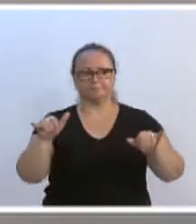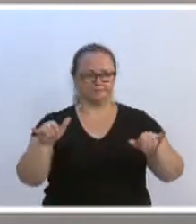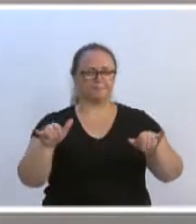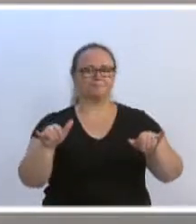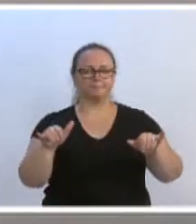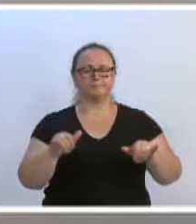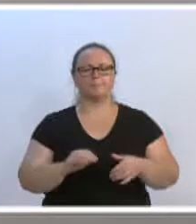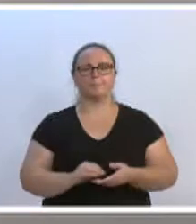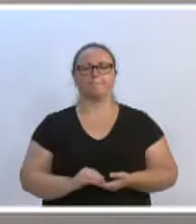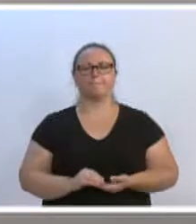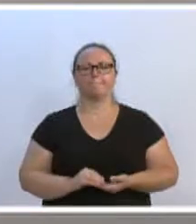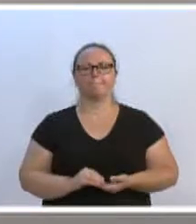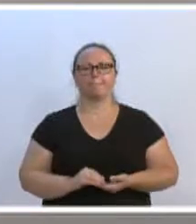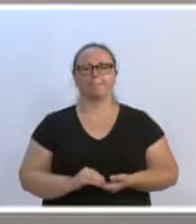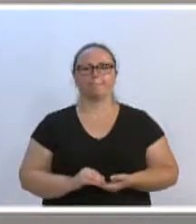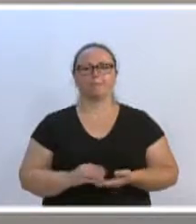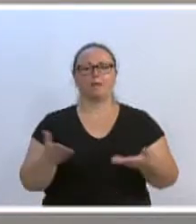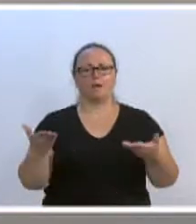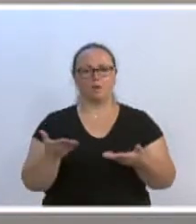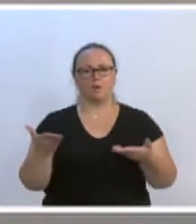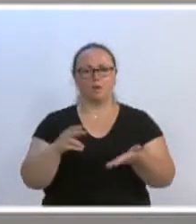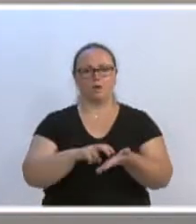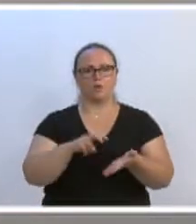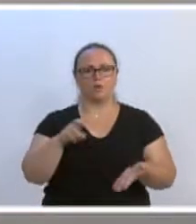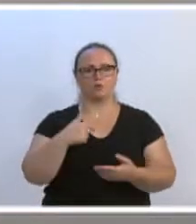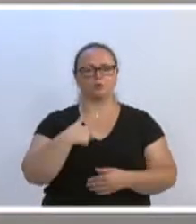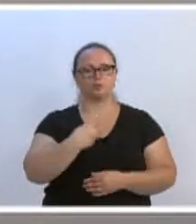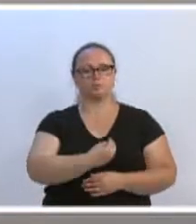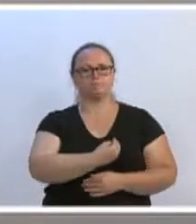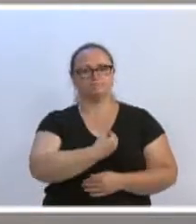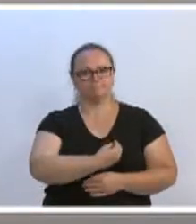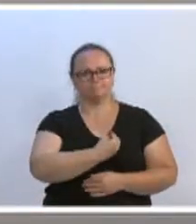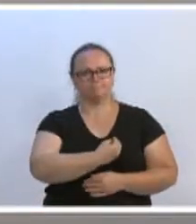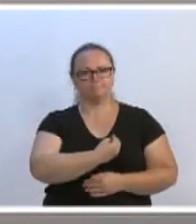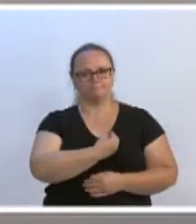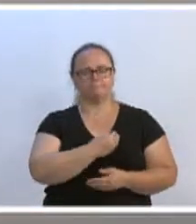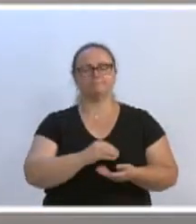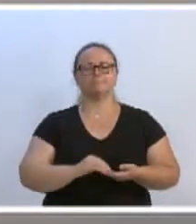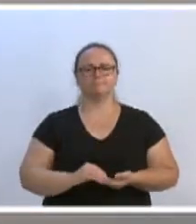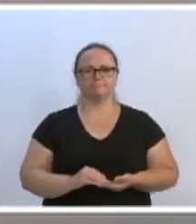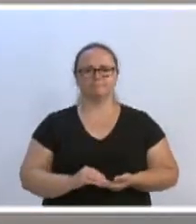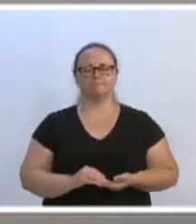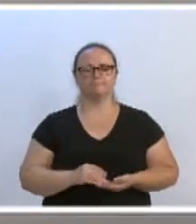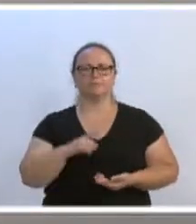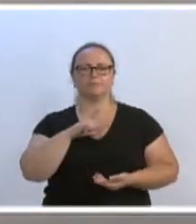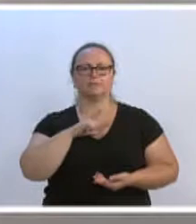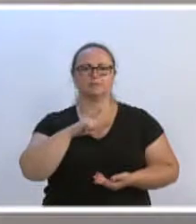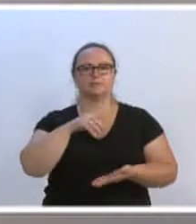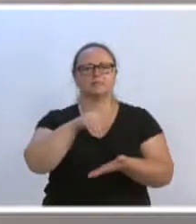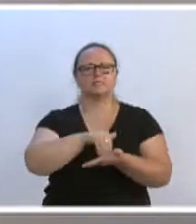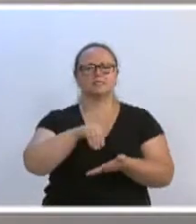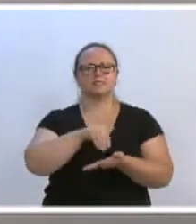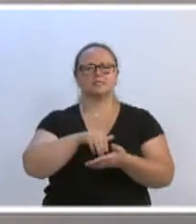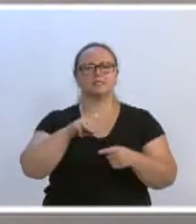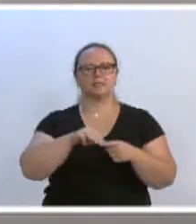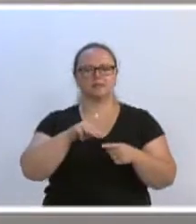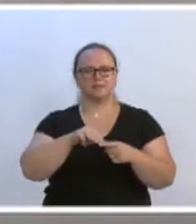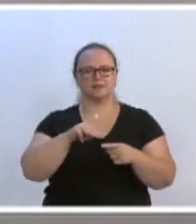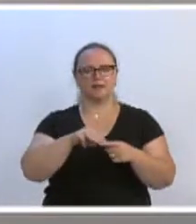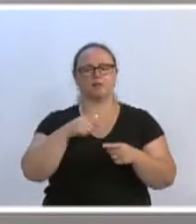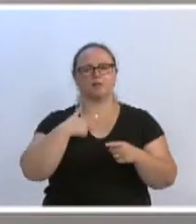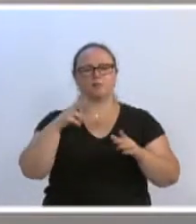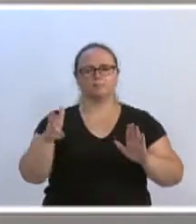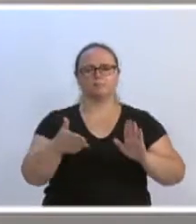me fez presente assim como outros vereadores na posse dos três secretários municipais aqui da cidade de blumenau